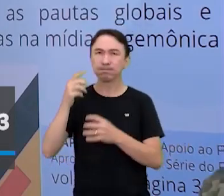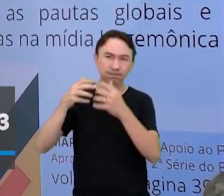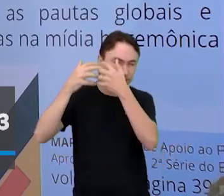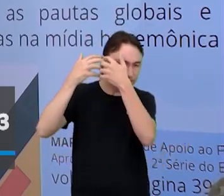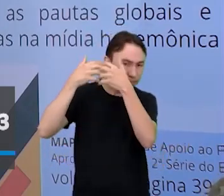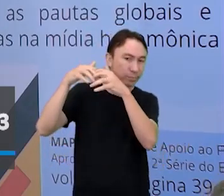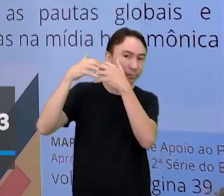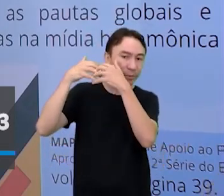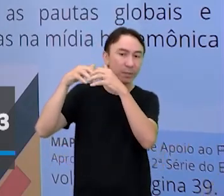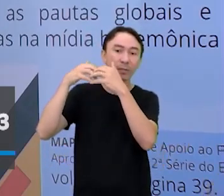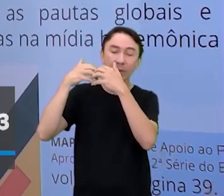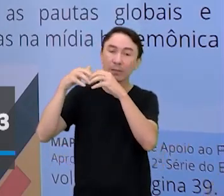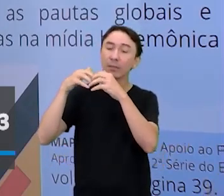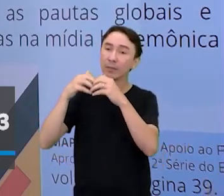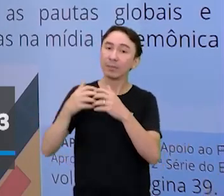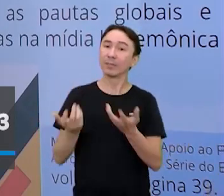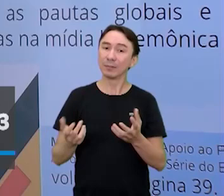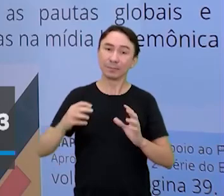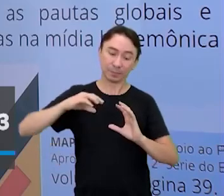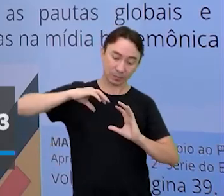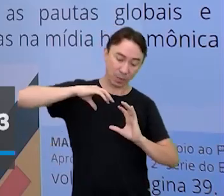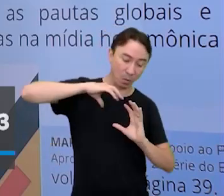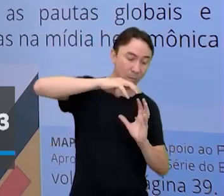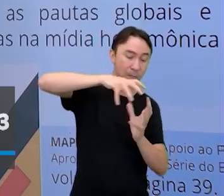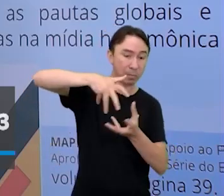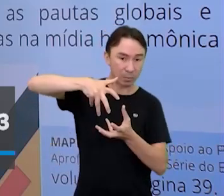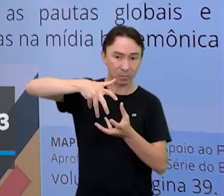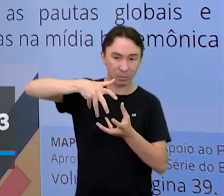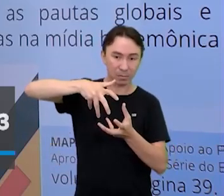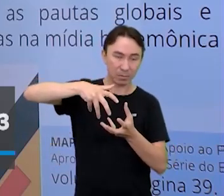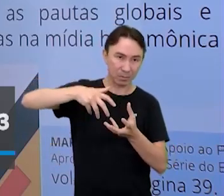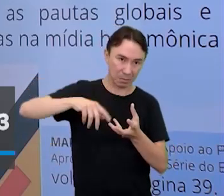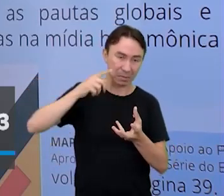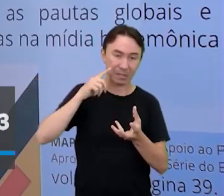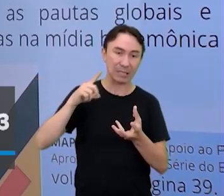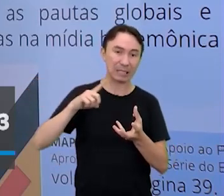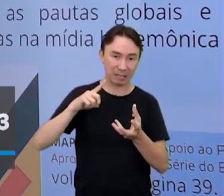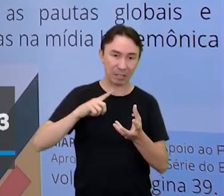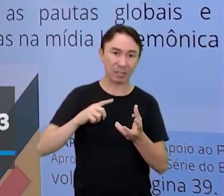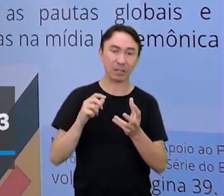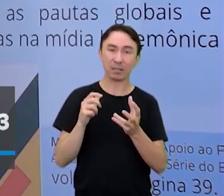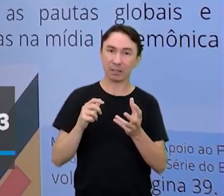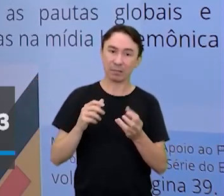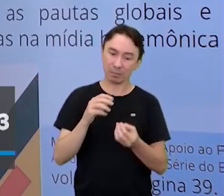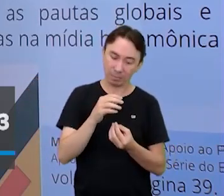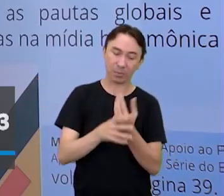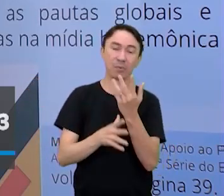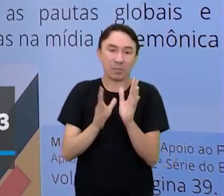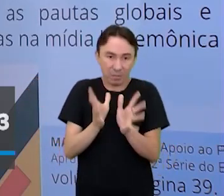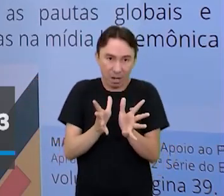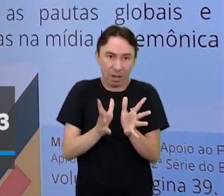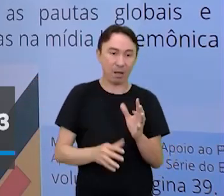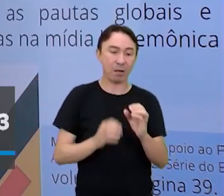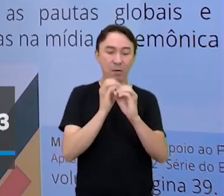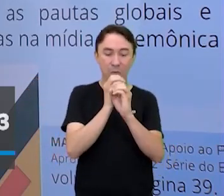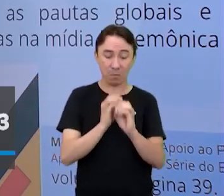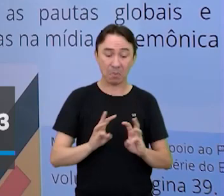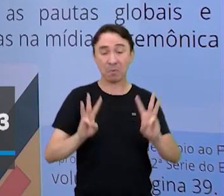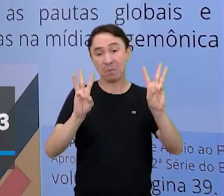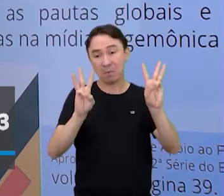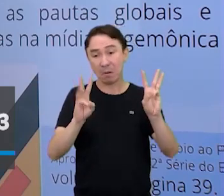suas ações, um mundo com a ONU se provou melhor. Se provou melhor, sim. E existem